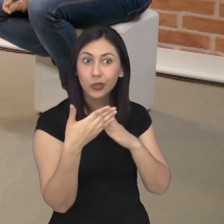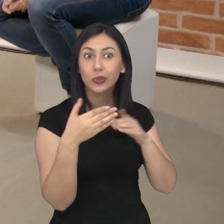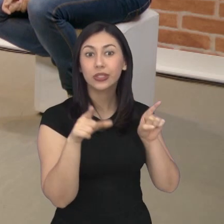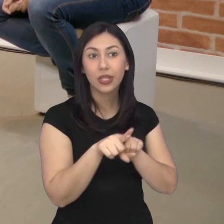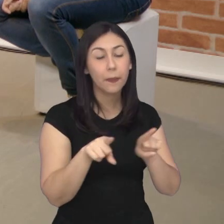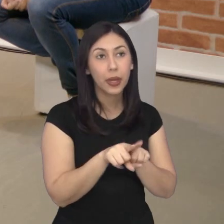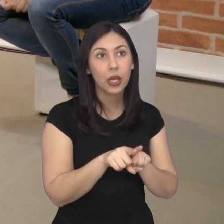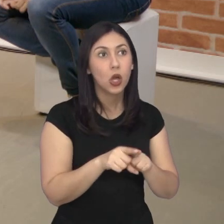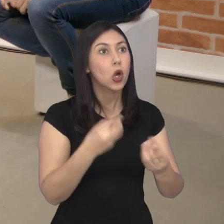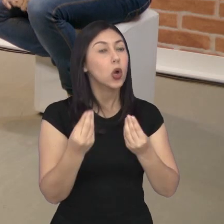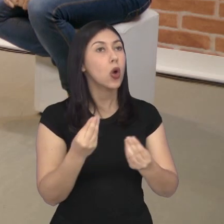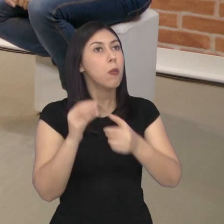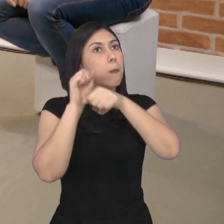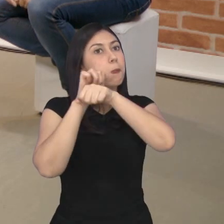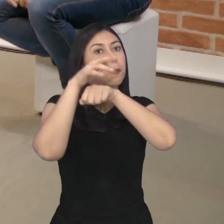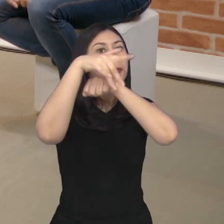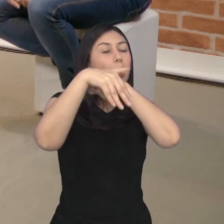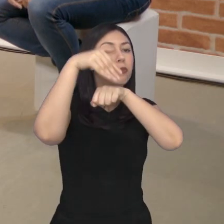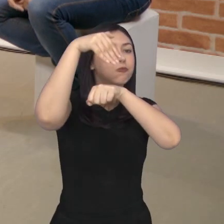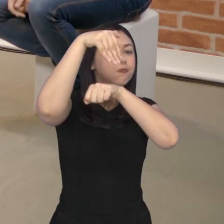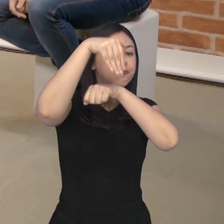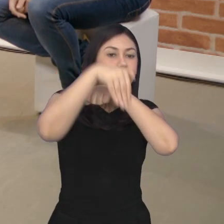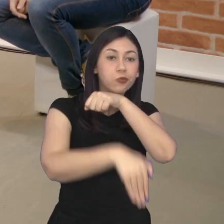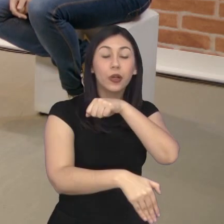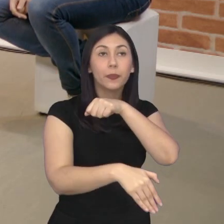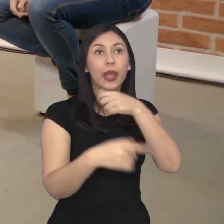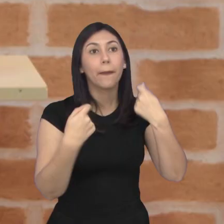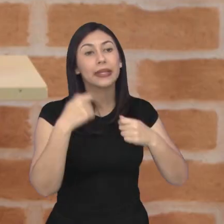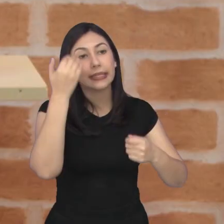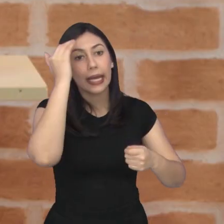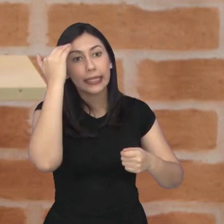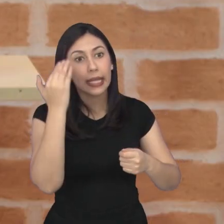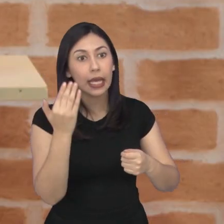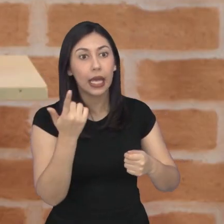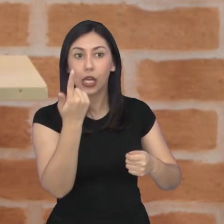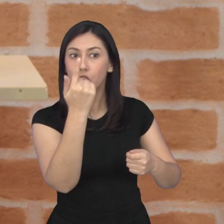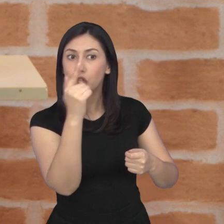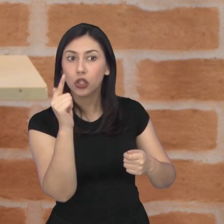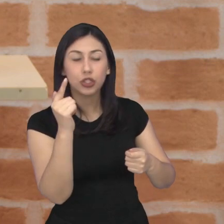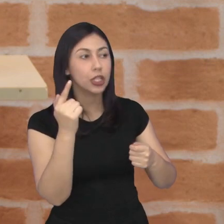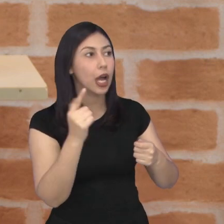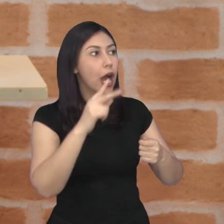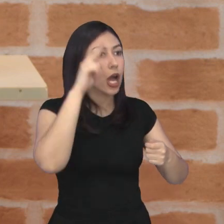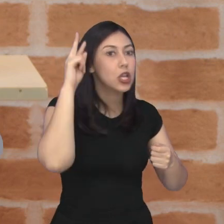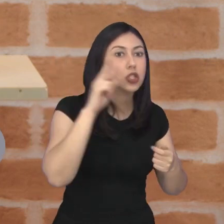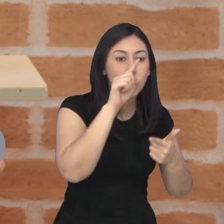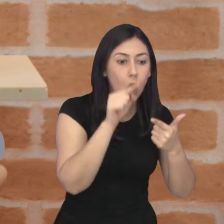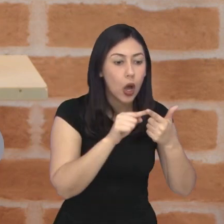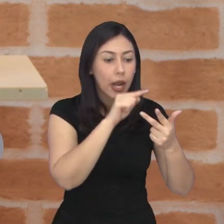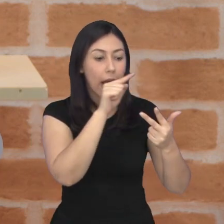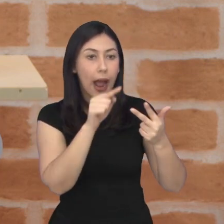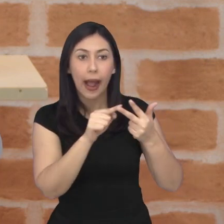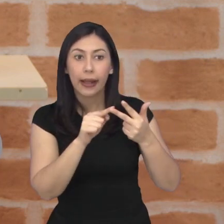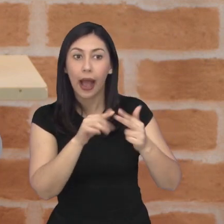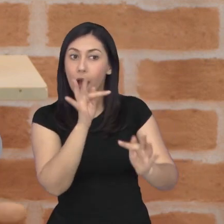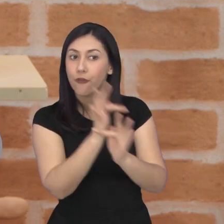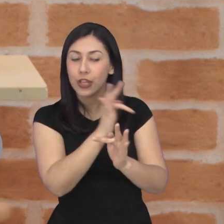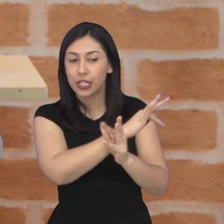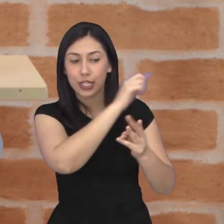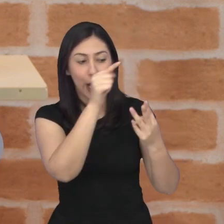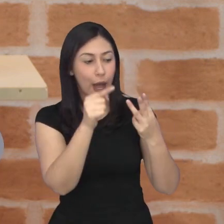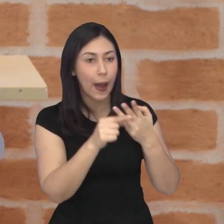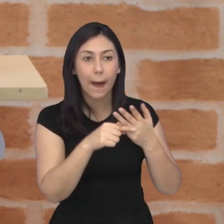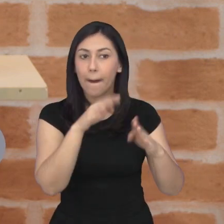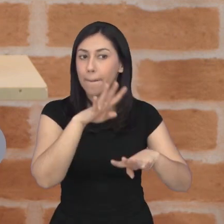nesse ponto. Por exemplo, para saltar uma cachoeira, as questões de você entender geologia, né? História, cálculos de